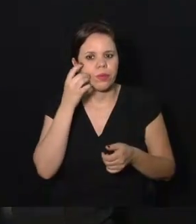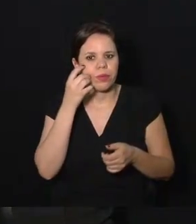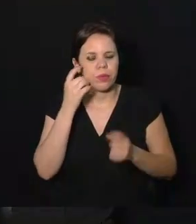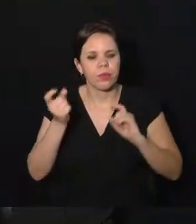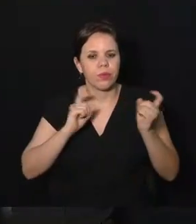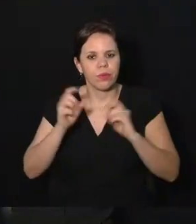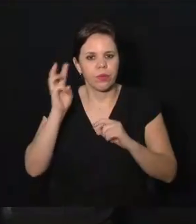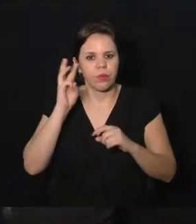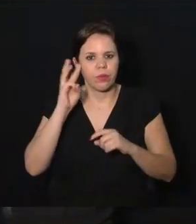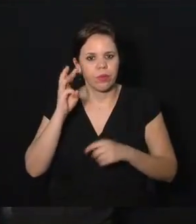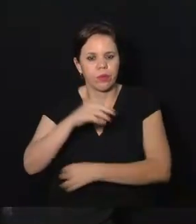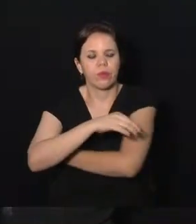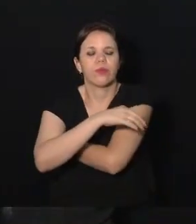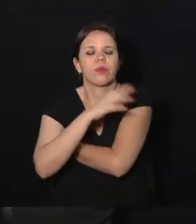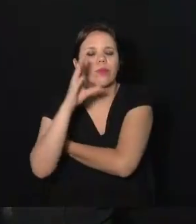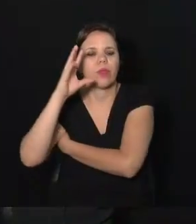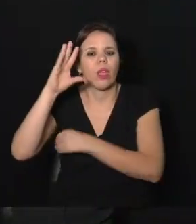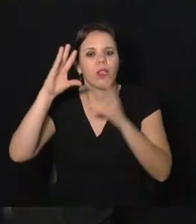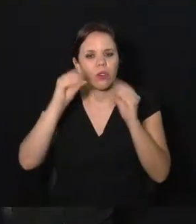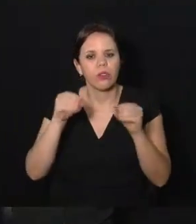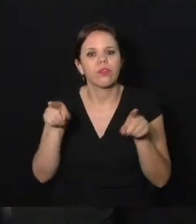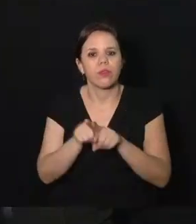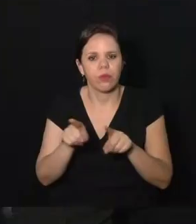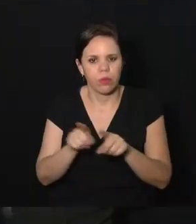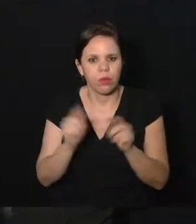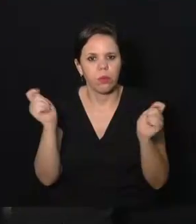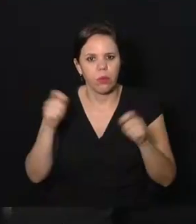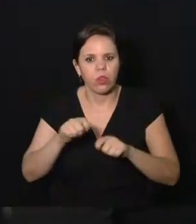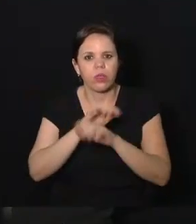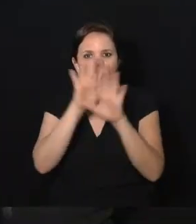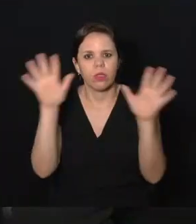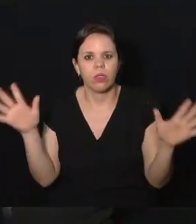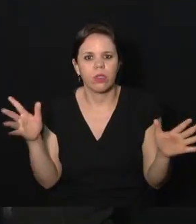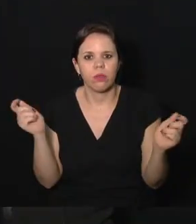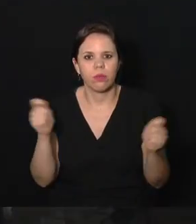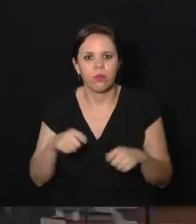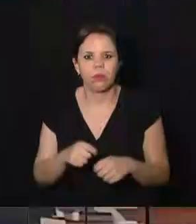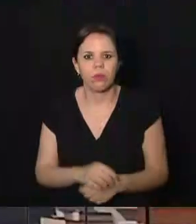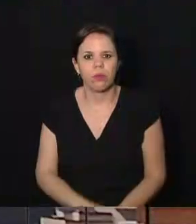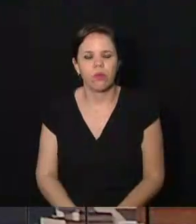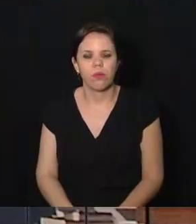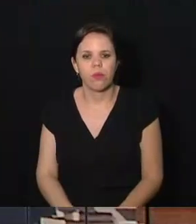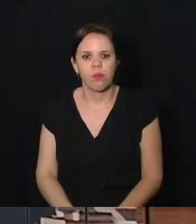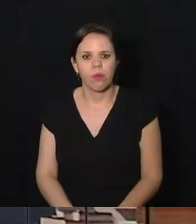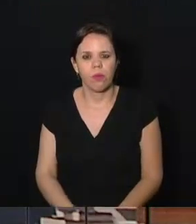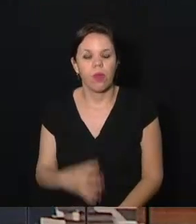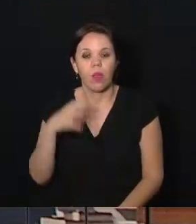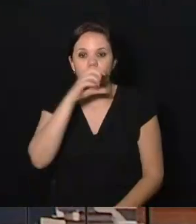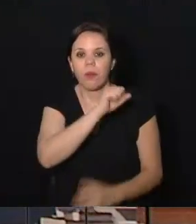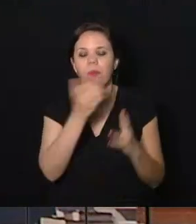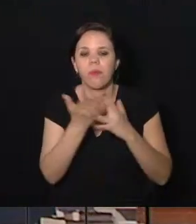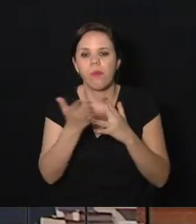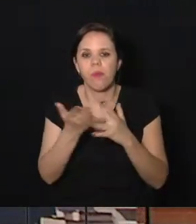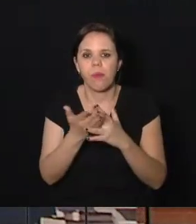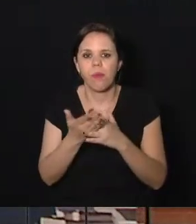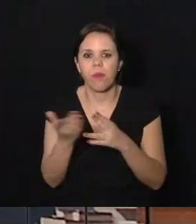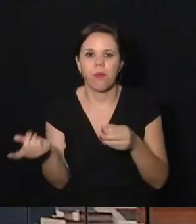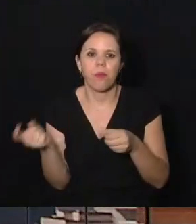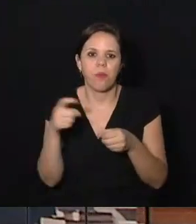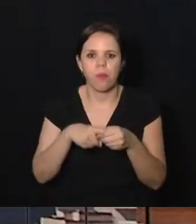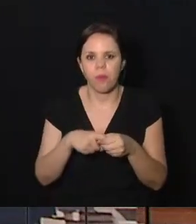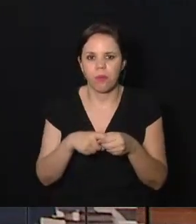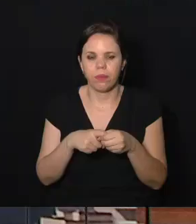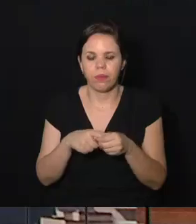na terça-feira à noite também, para que isso tudo possa ser esclarecido da melhor maneira possível. Rápido intervalo e na volta,